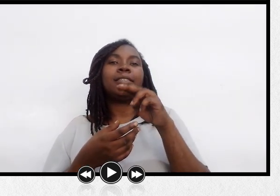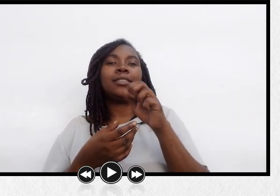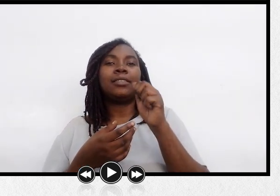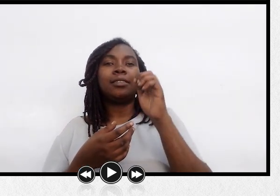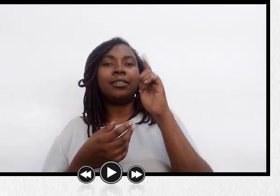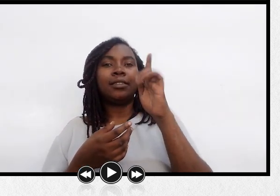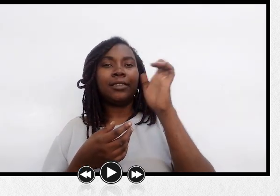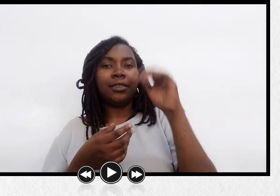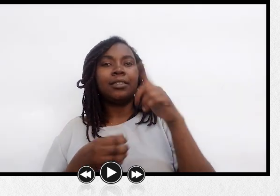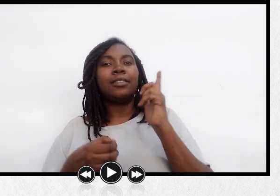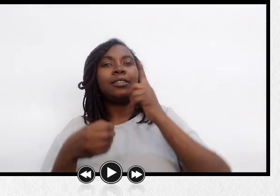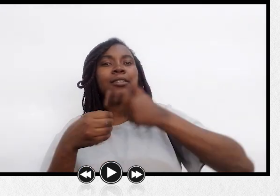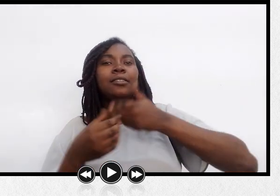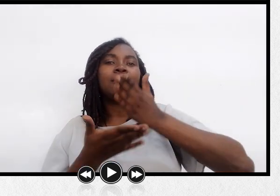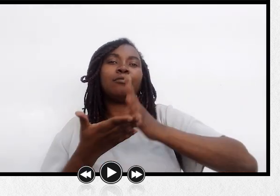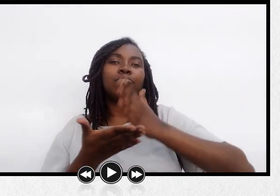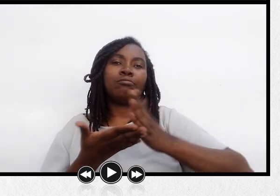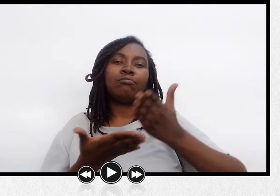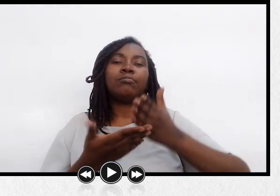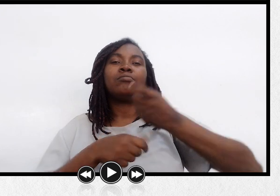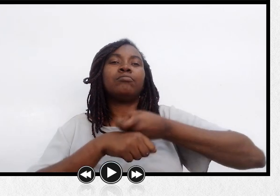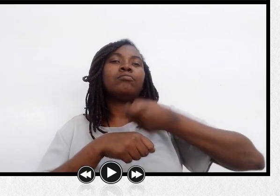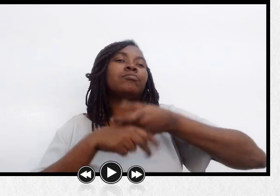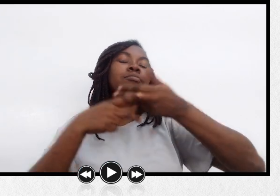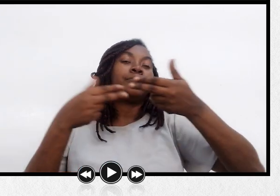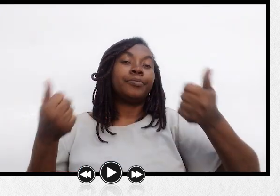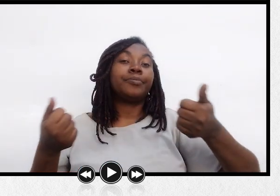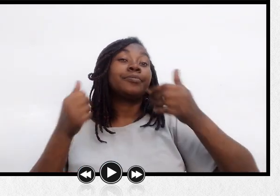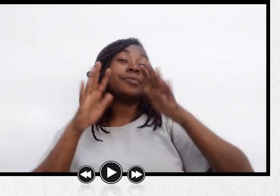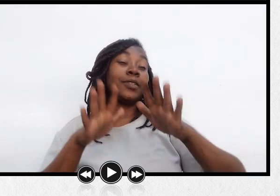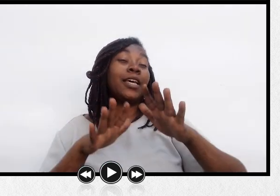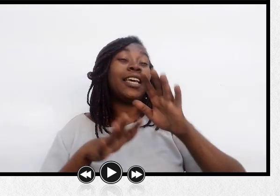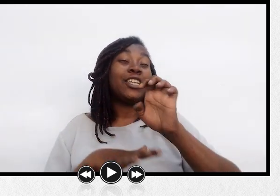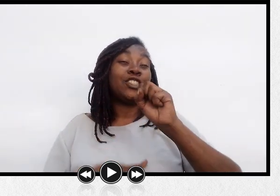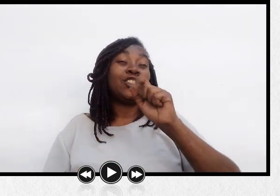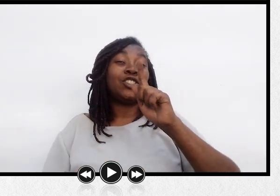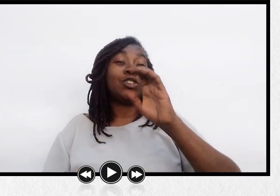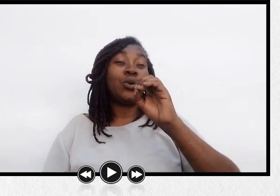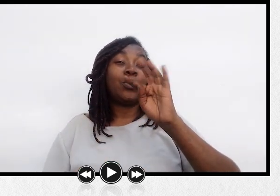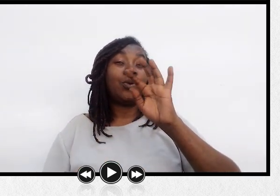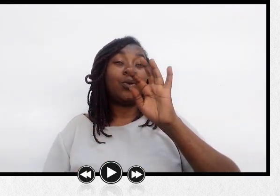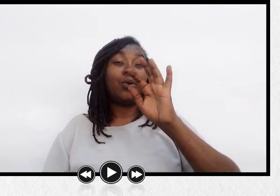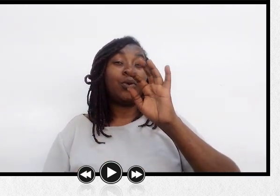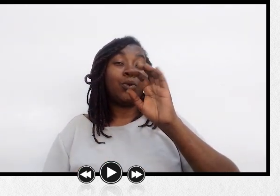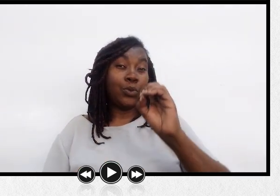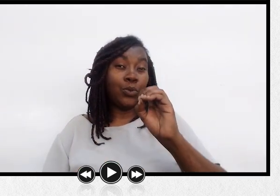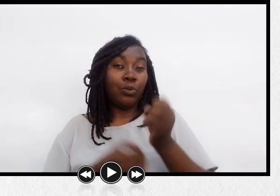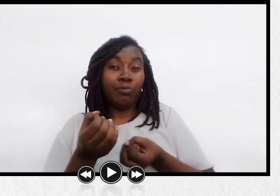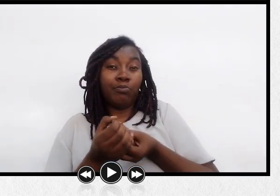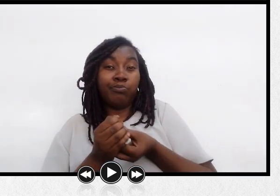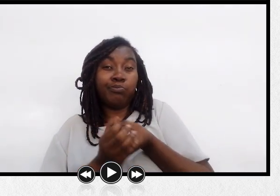e esgotamento sanitário. No esgotamento sanitário, porque o esgoto lançado